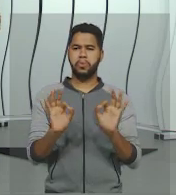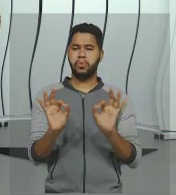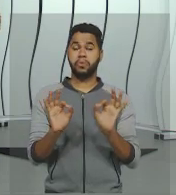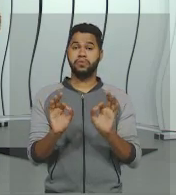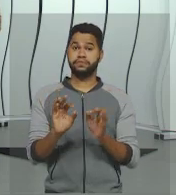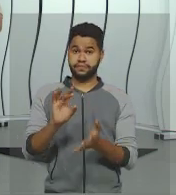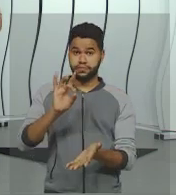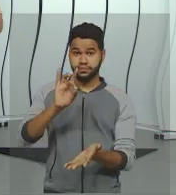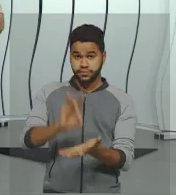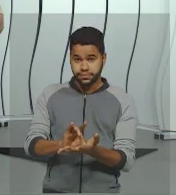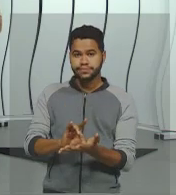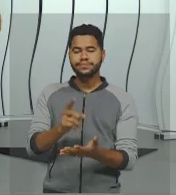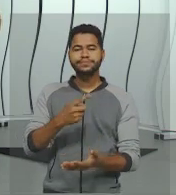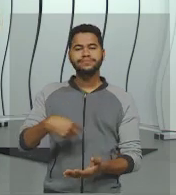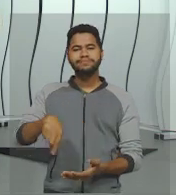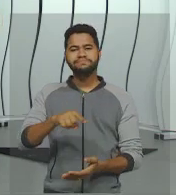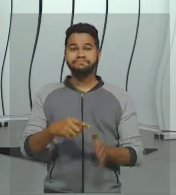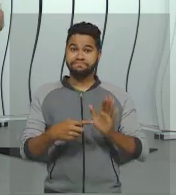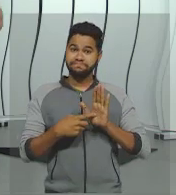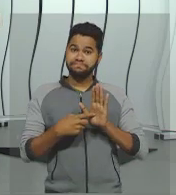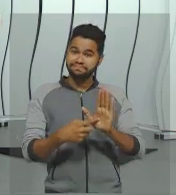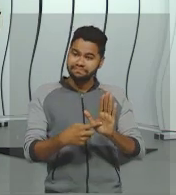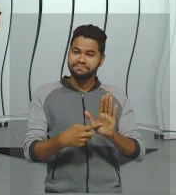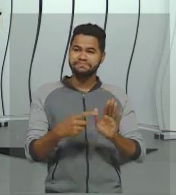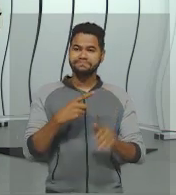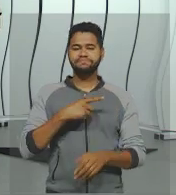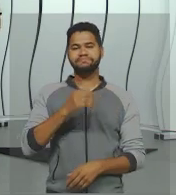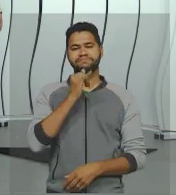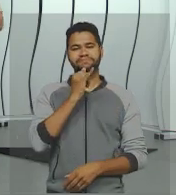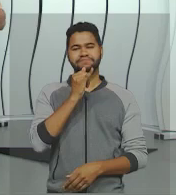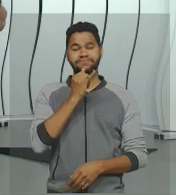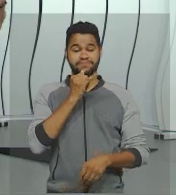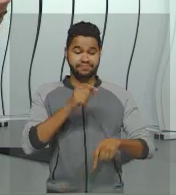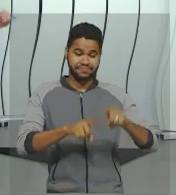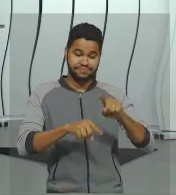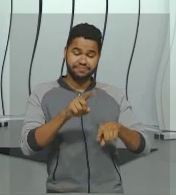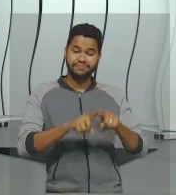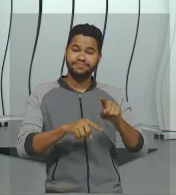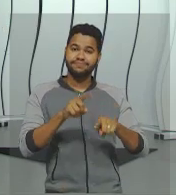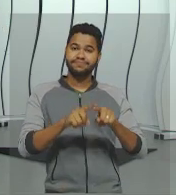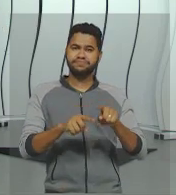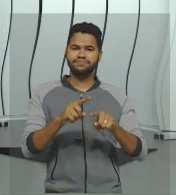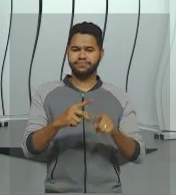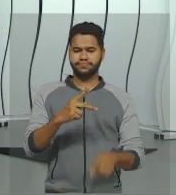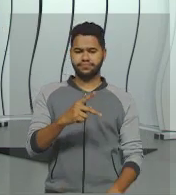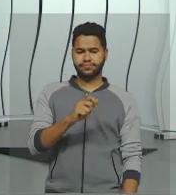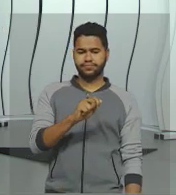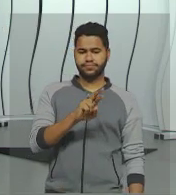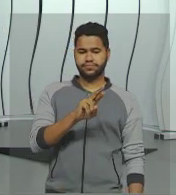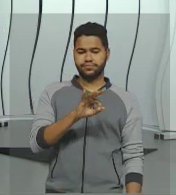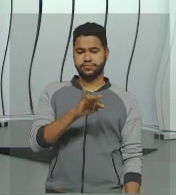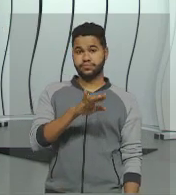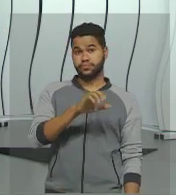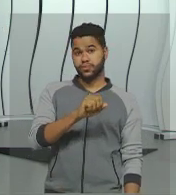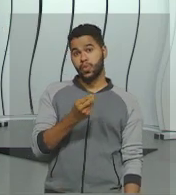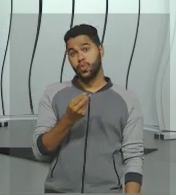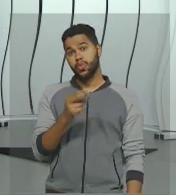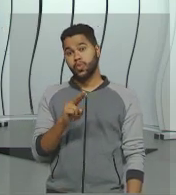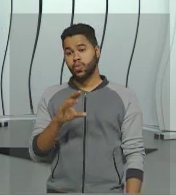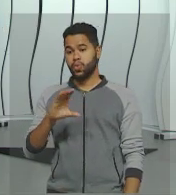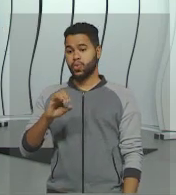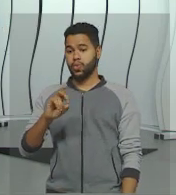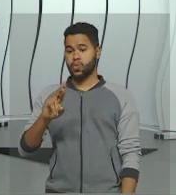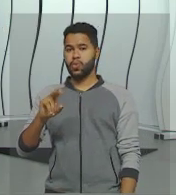Na verdade, para a gente poder definir se um objeto vai ser considerado partícula ou corpo extenso, a gente tem